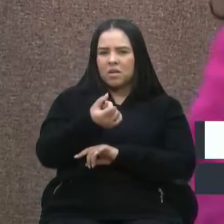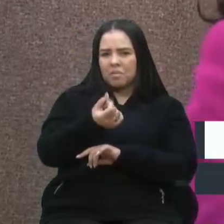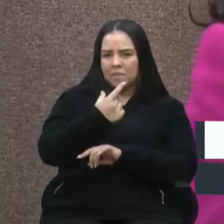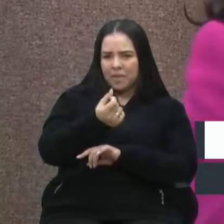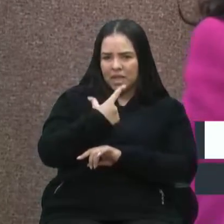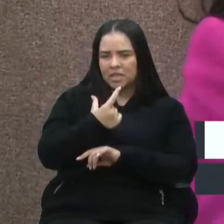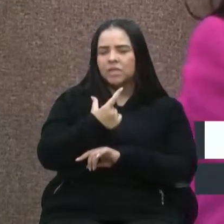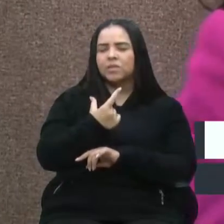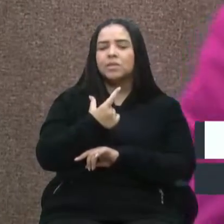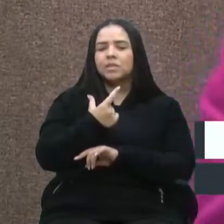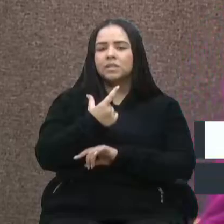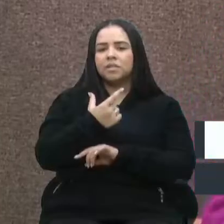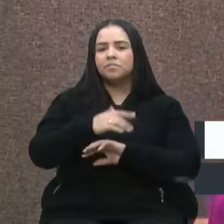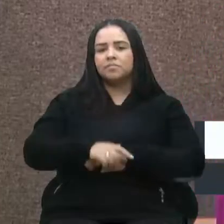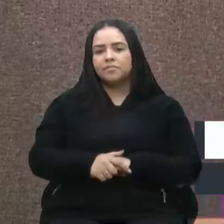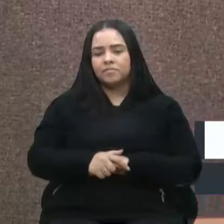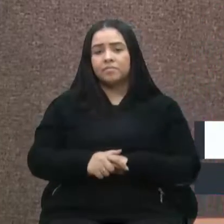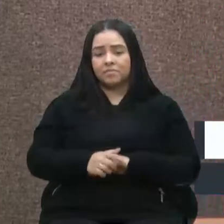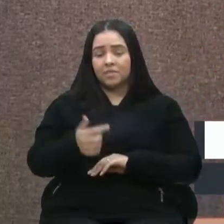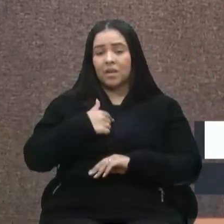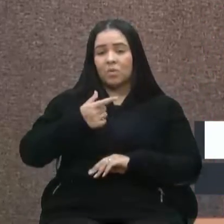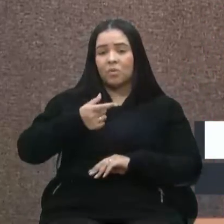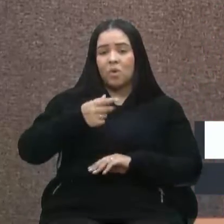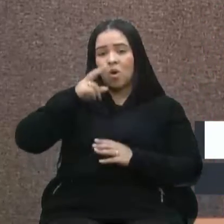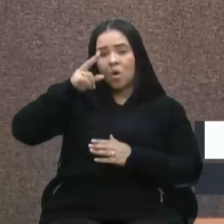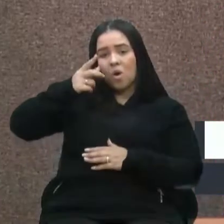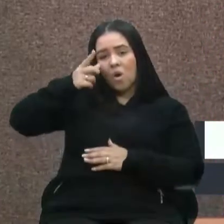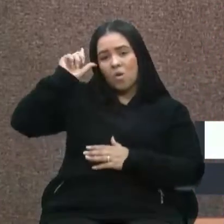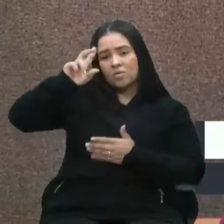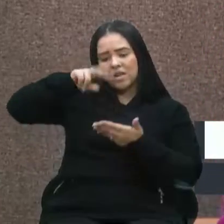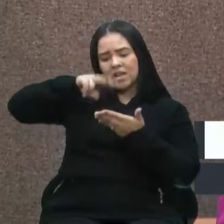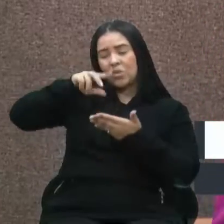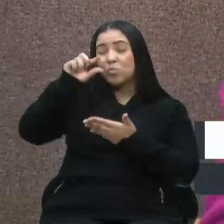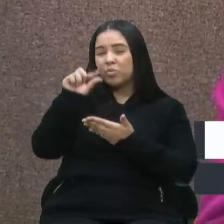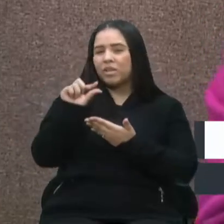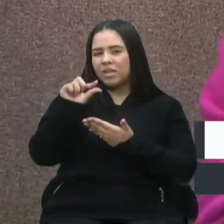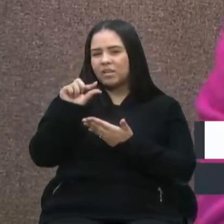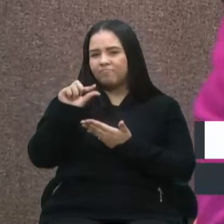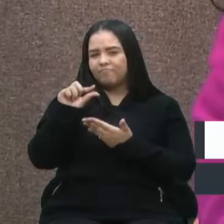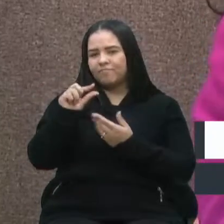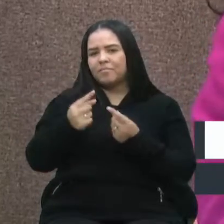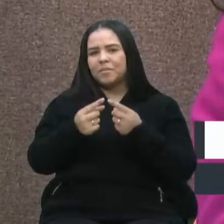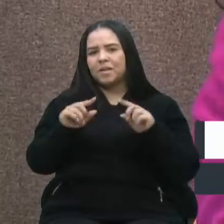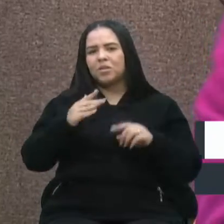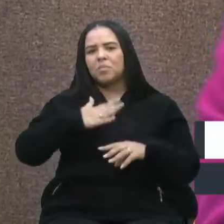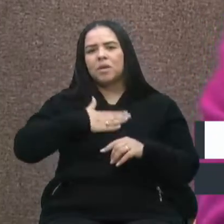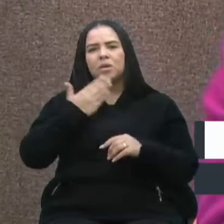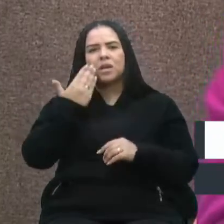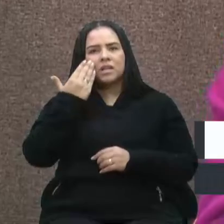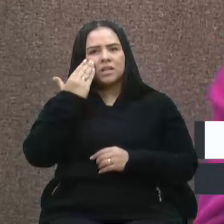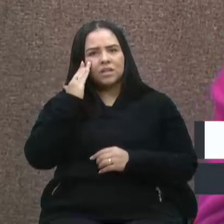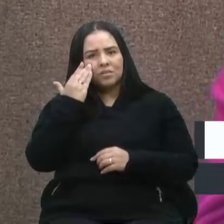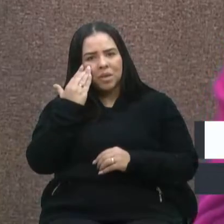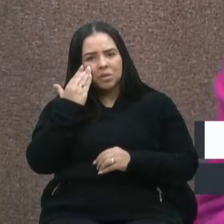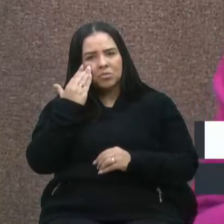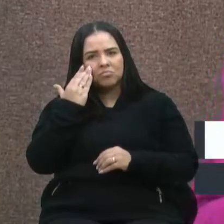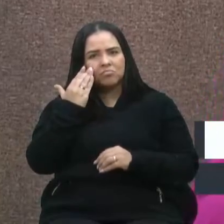como eu já disse o que eu sempre foi isso Eu li ontem muito pouco sobre algo então no meu entendimento